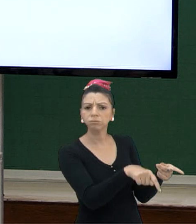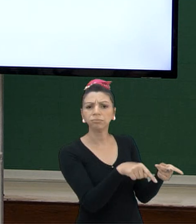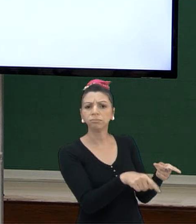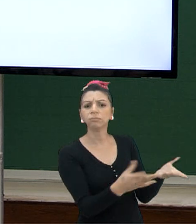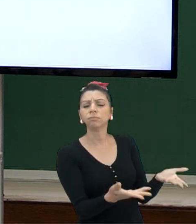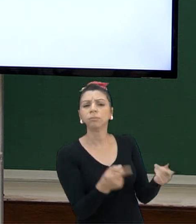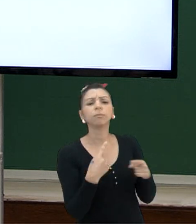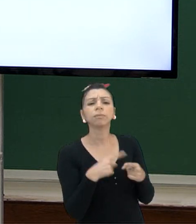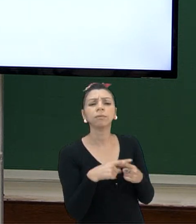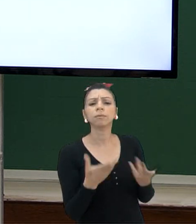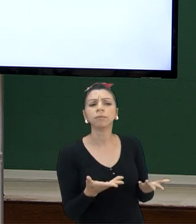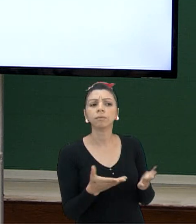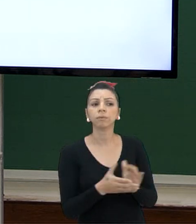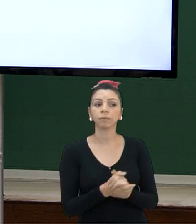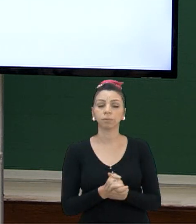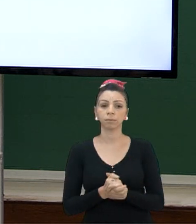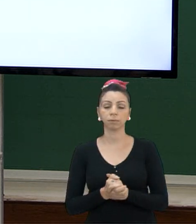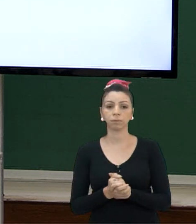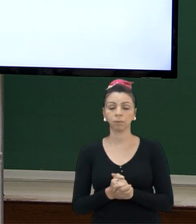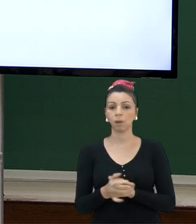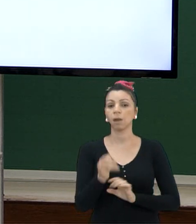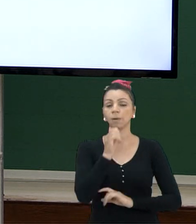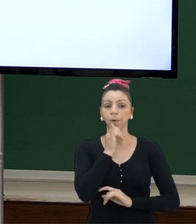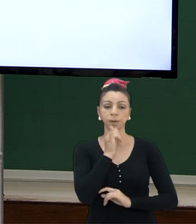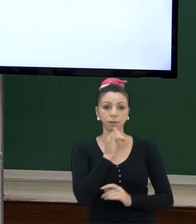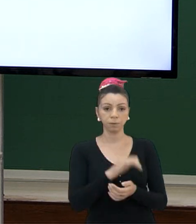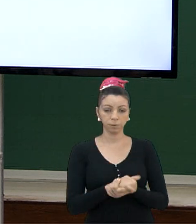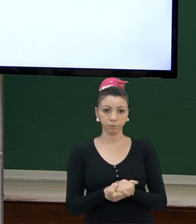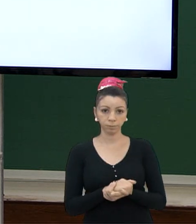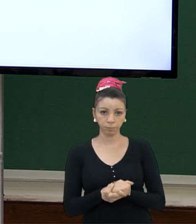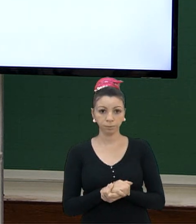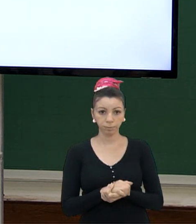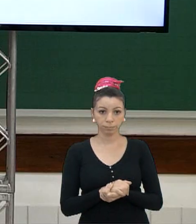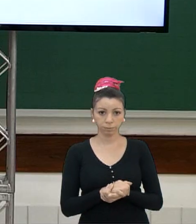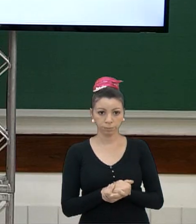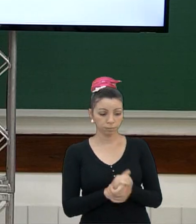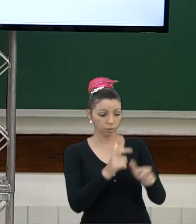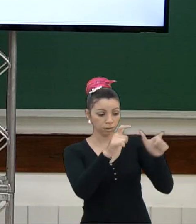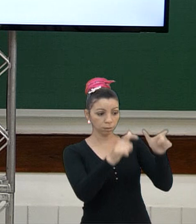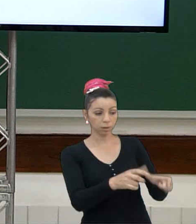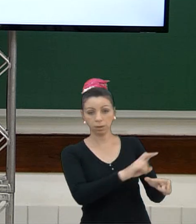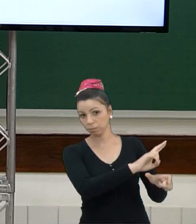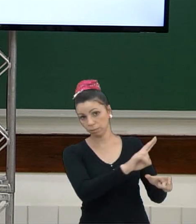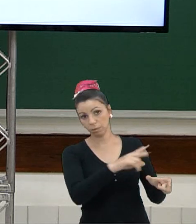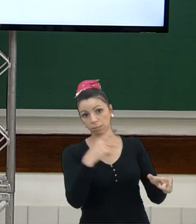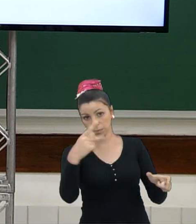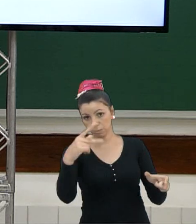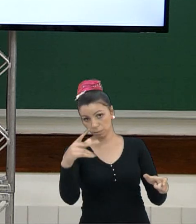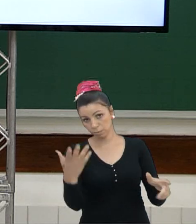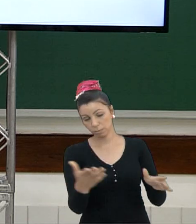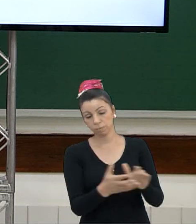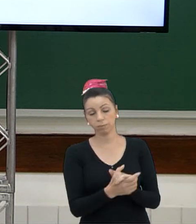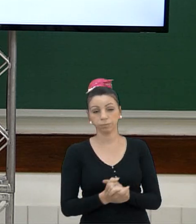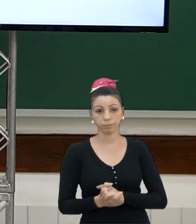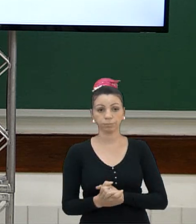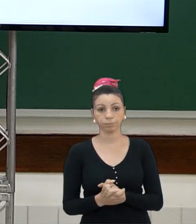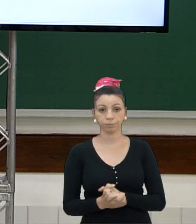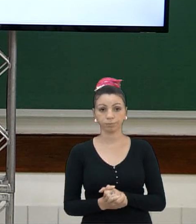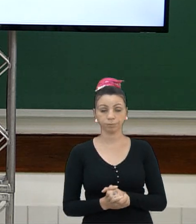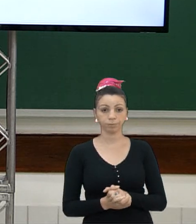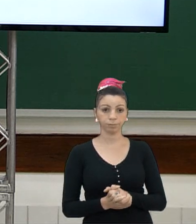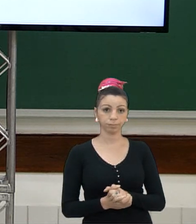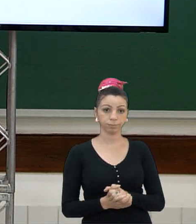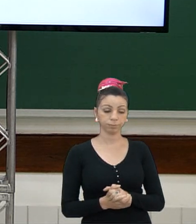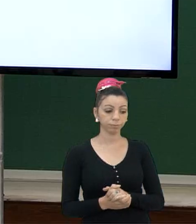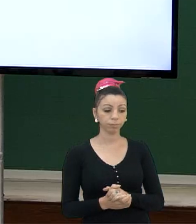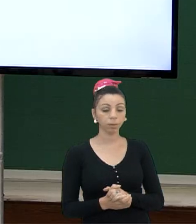Certo? Então, coloquei aqui, ó, um exemplo para vocês. Local, o local seria o nome aí da sua região, certo? Então, local